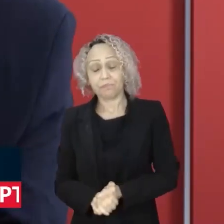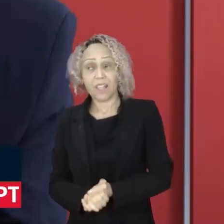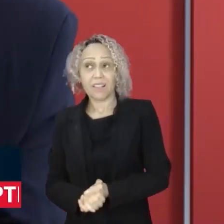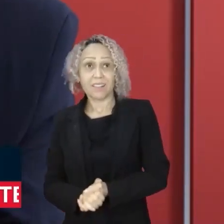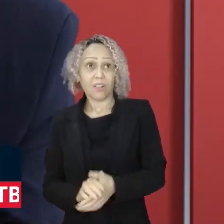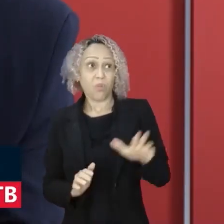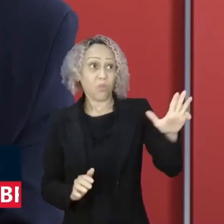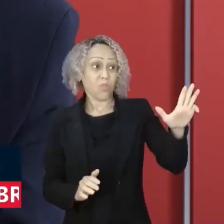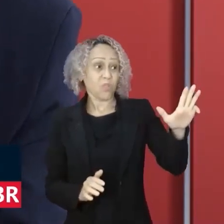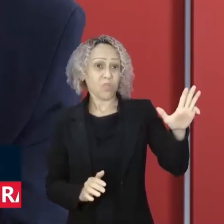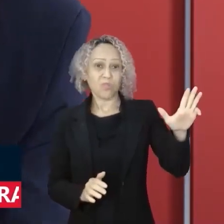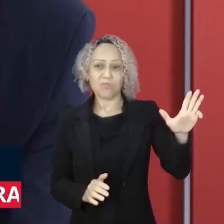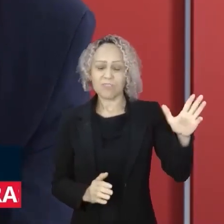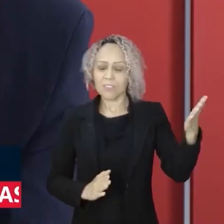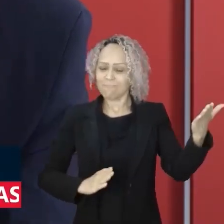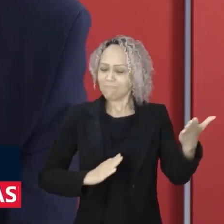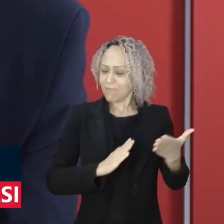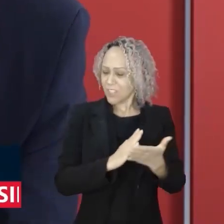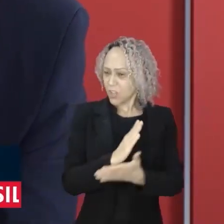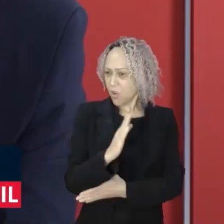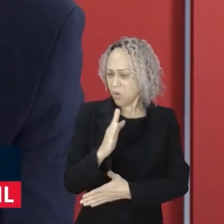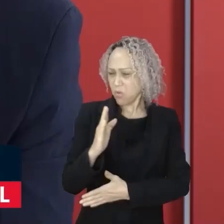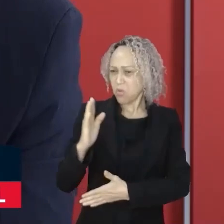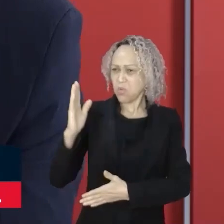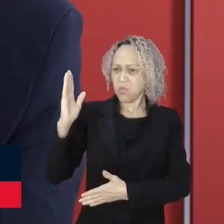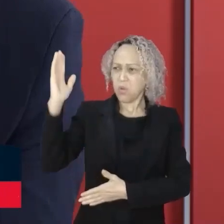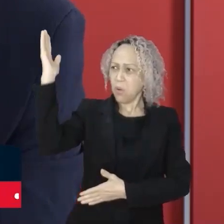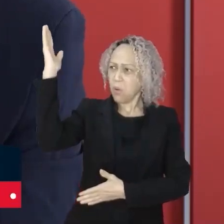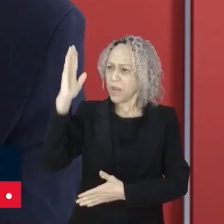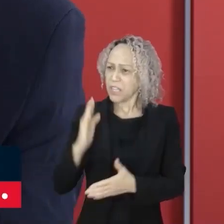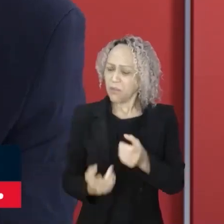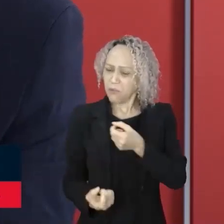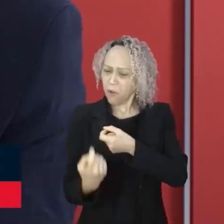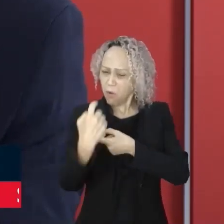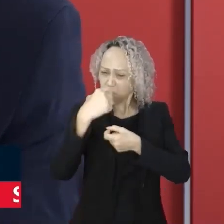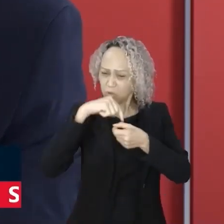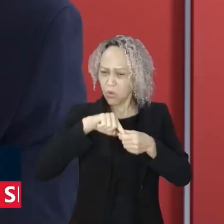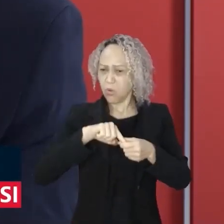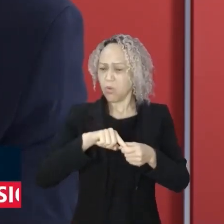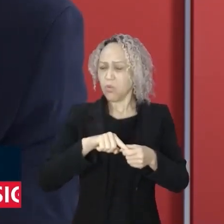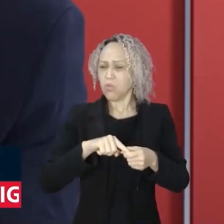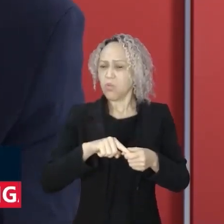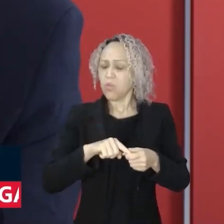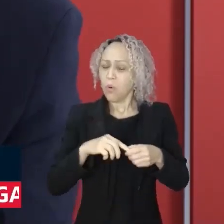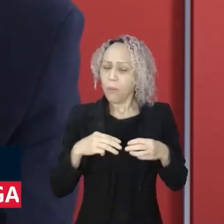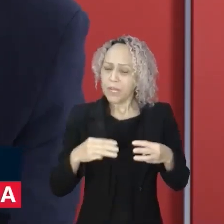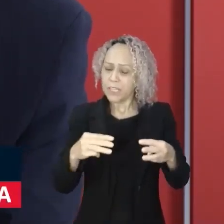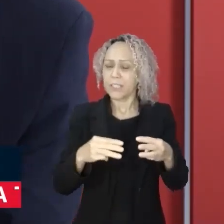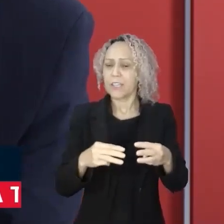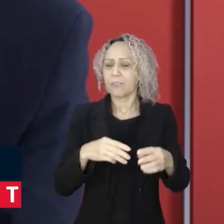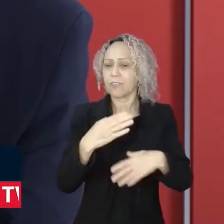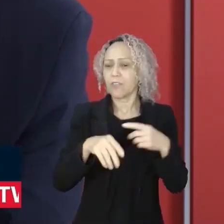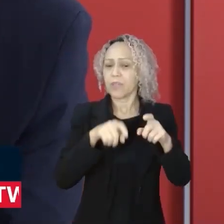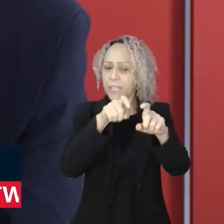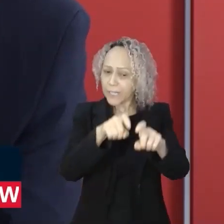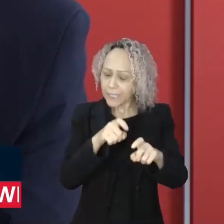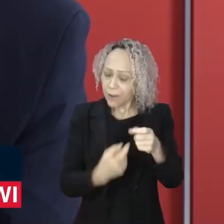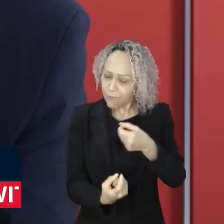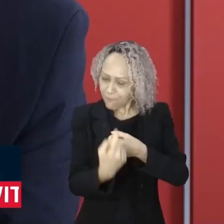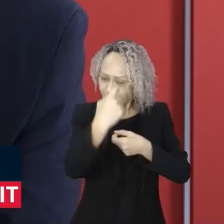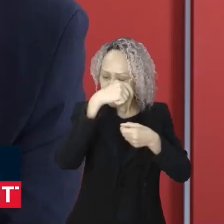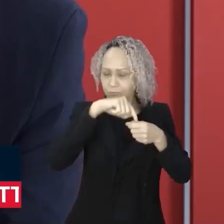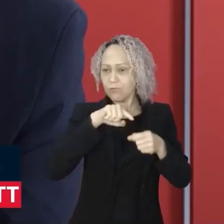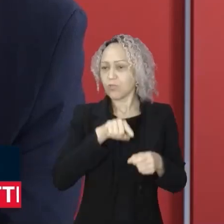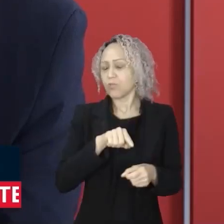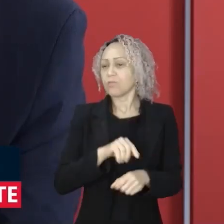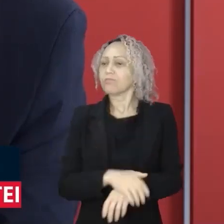MDA voltou. Então nós temos o Ministério, e o Ministério fez de novo o seu Plano Safra da Agricultura Familiar, que também voltou, não tinha mais Plano